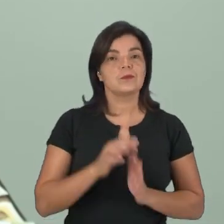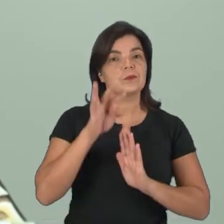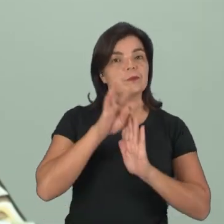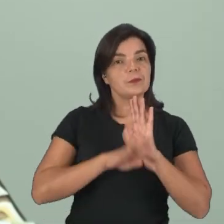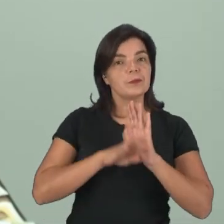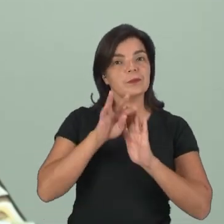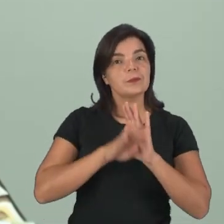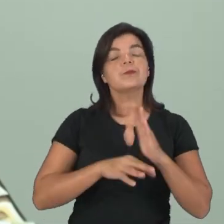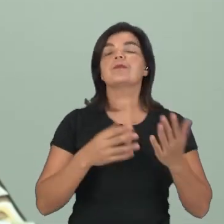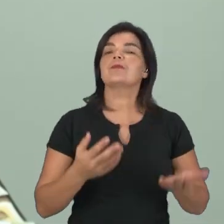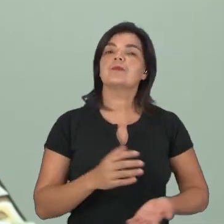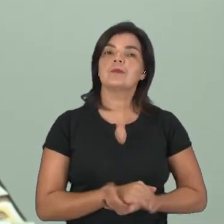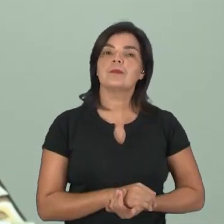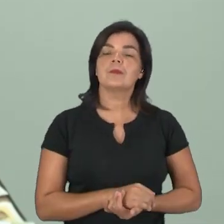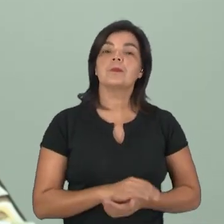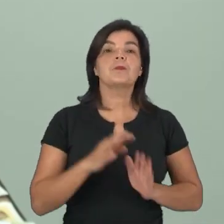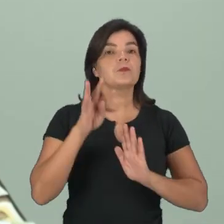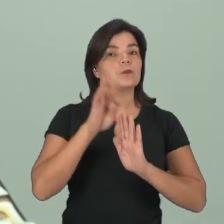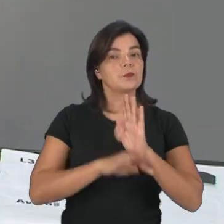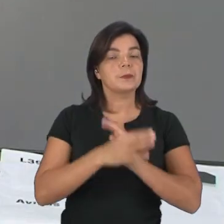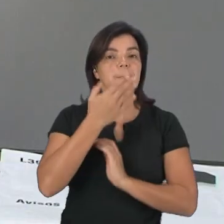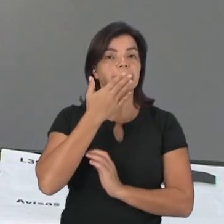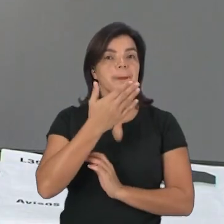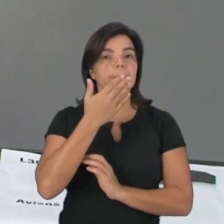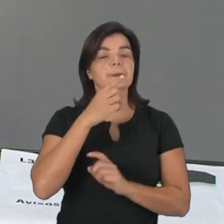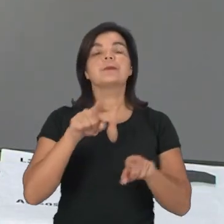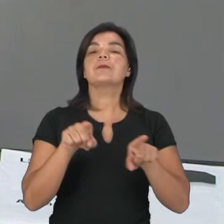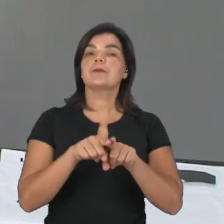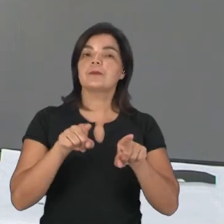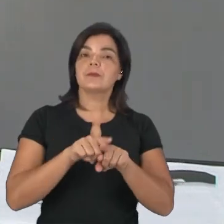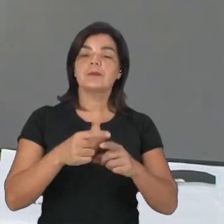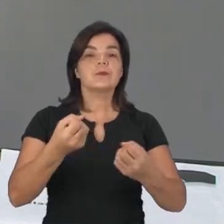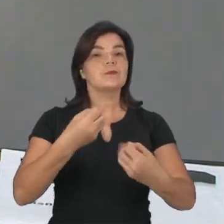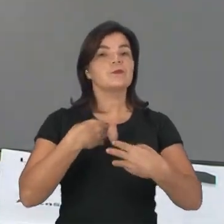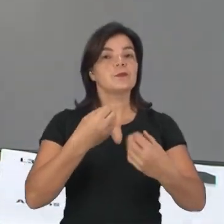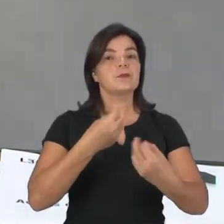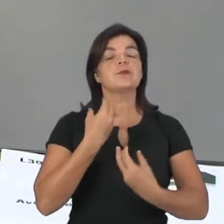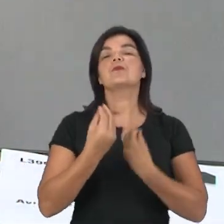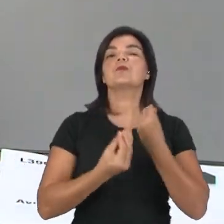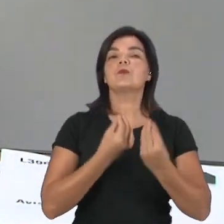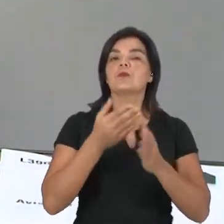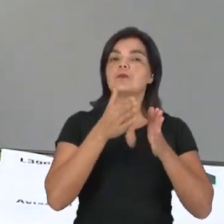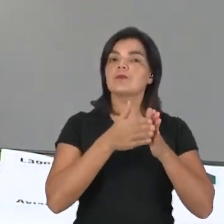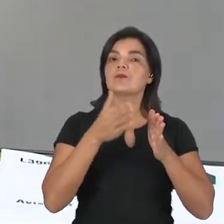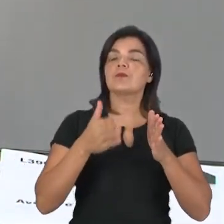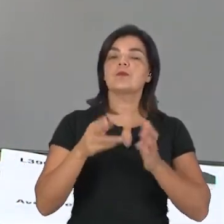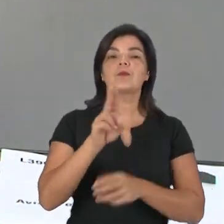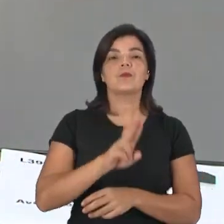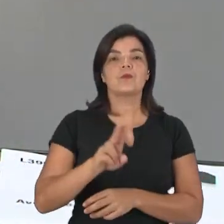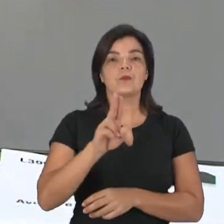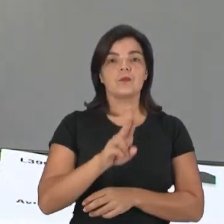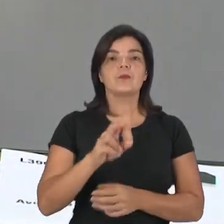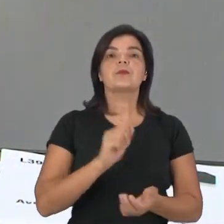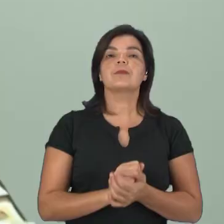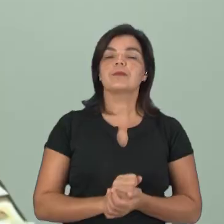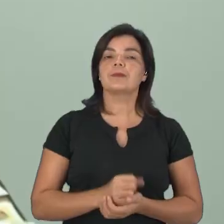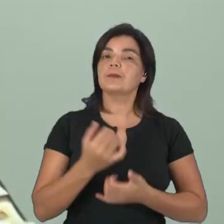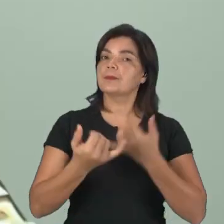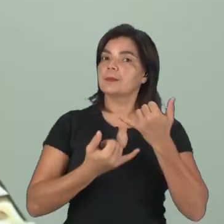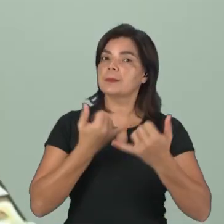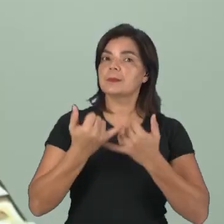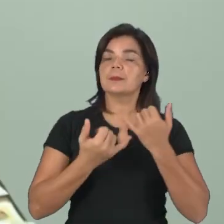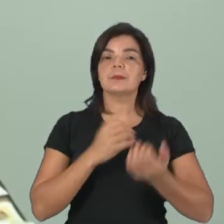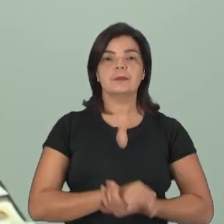texto isso mesmo ao tipo de texto que vai me ensinar o passo a passo de como jogar este